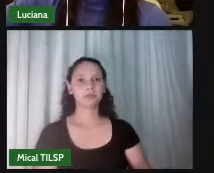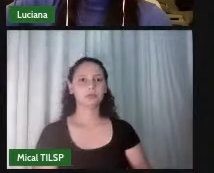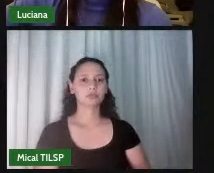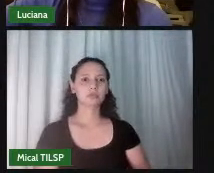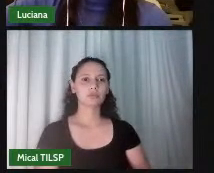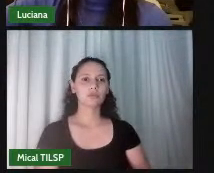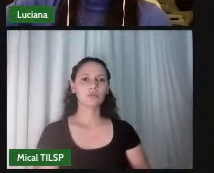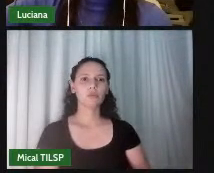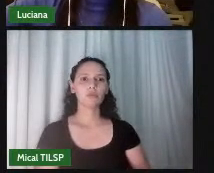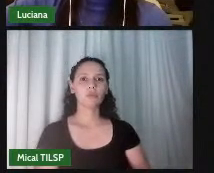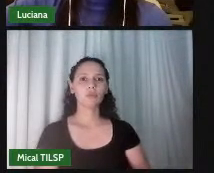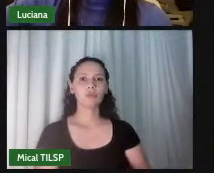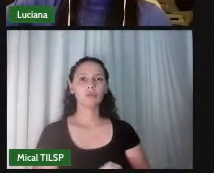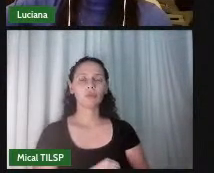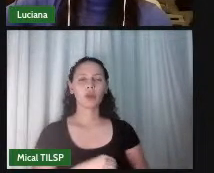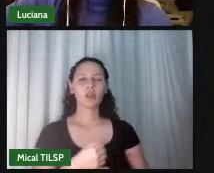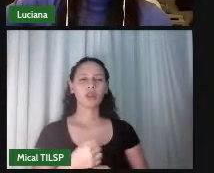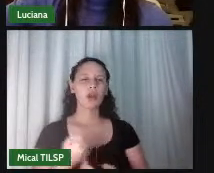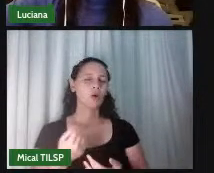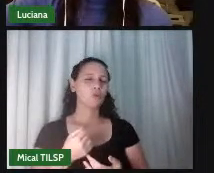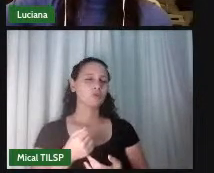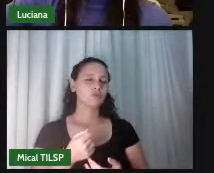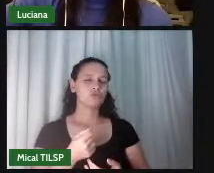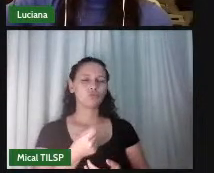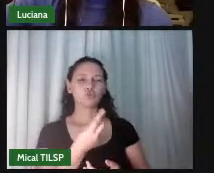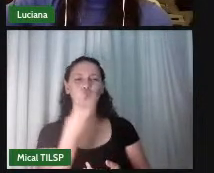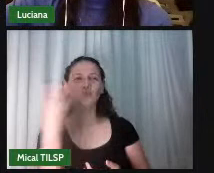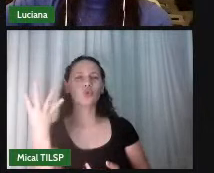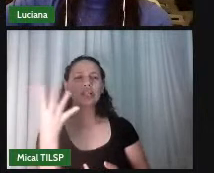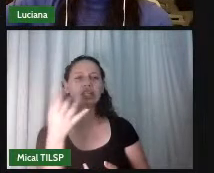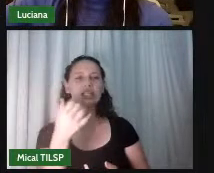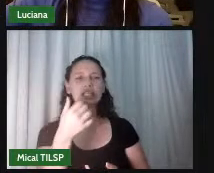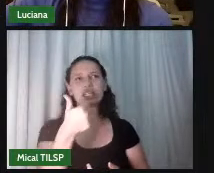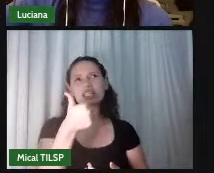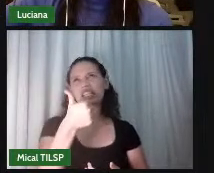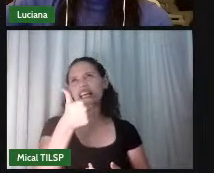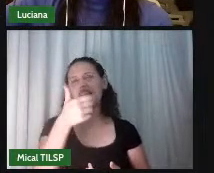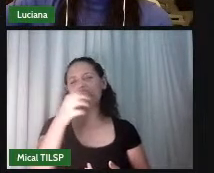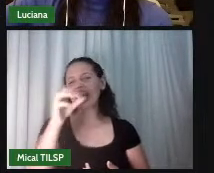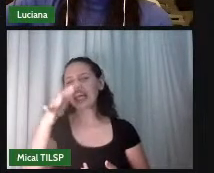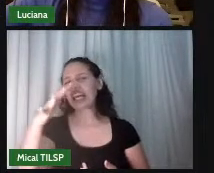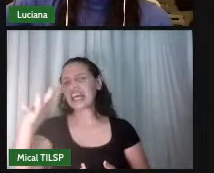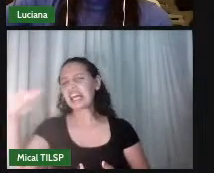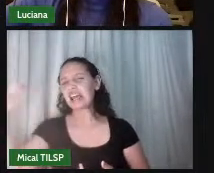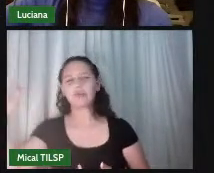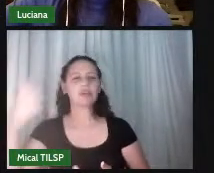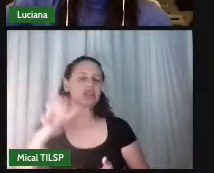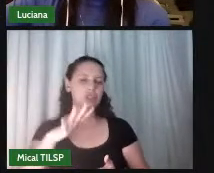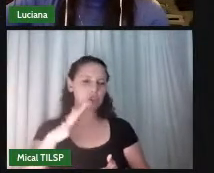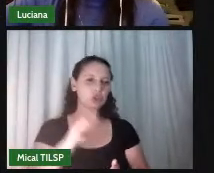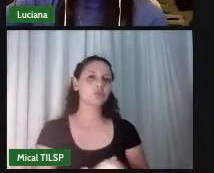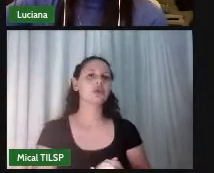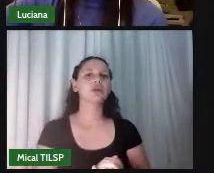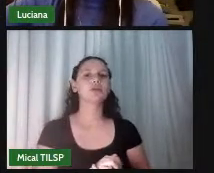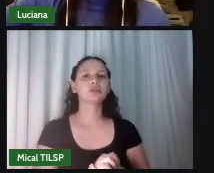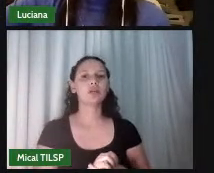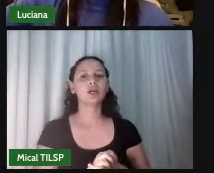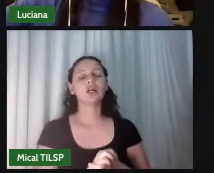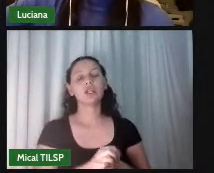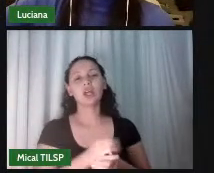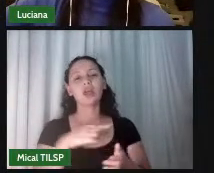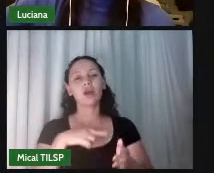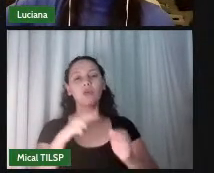foram 100 e poucas resinas, né, que foram analisadas, e aí eu cataloguei ela conforme a fluorescência delas,